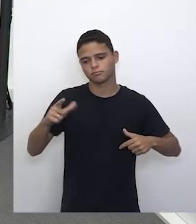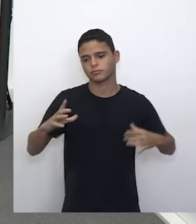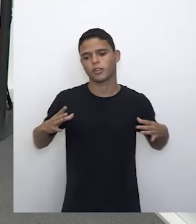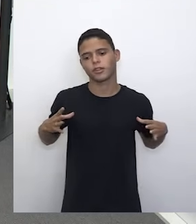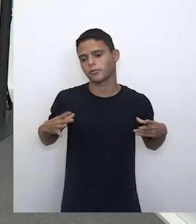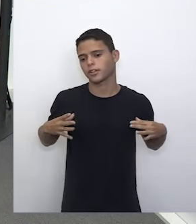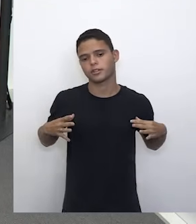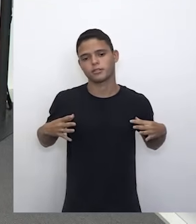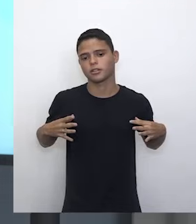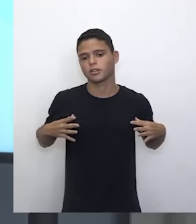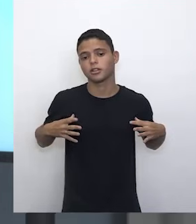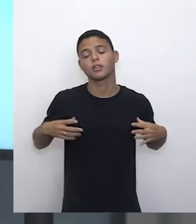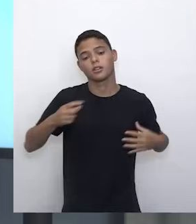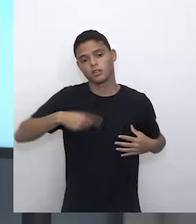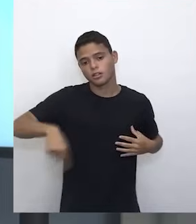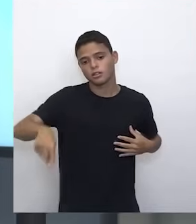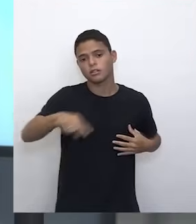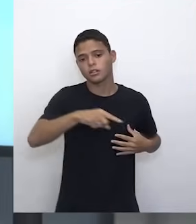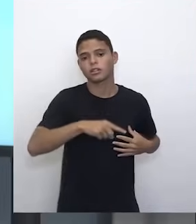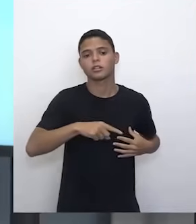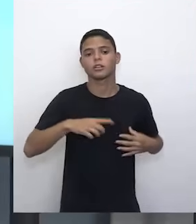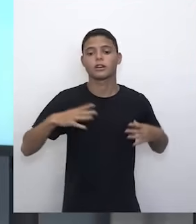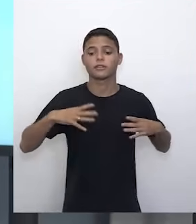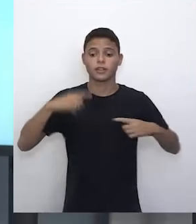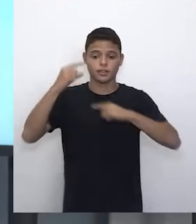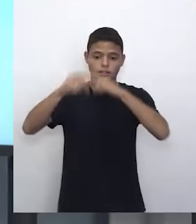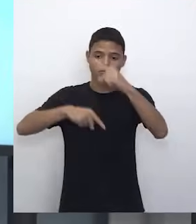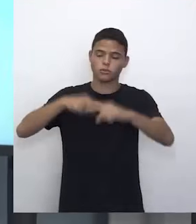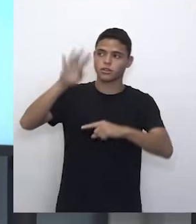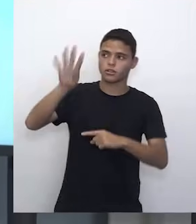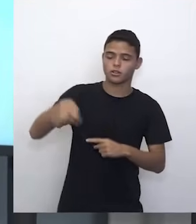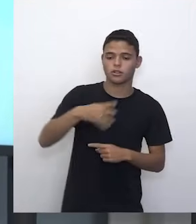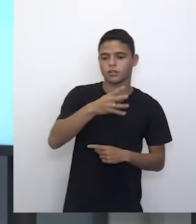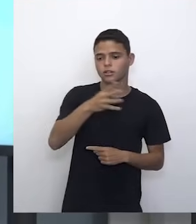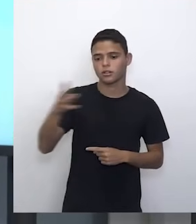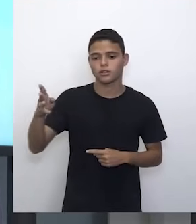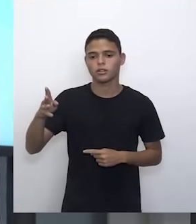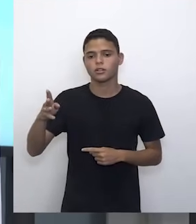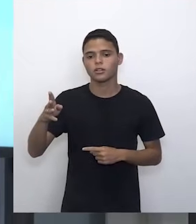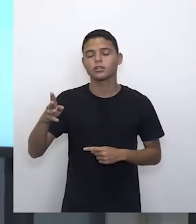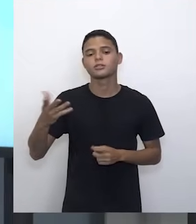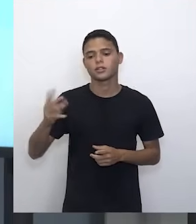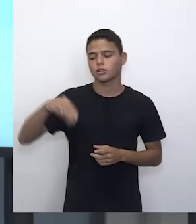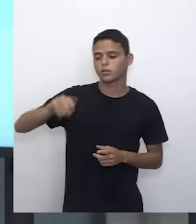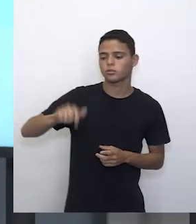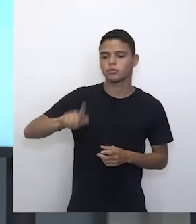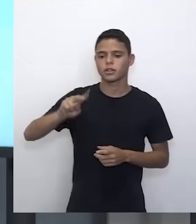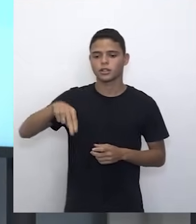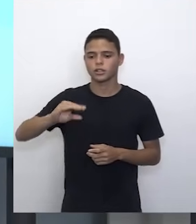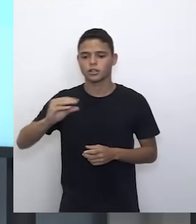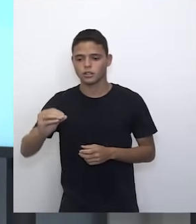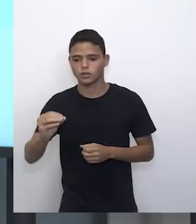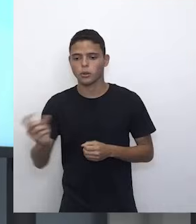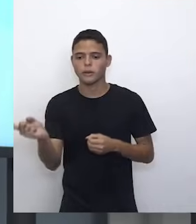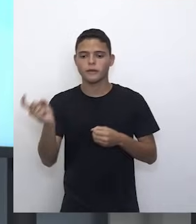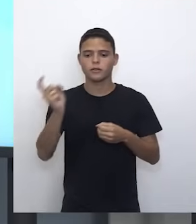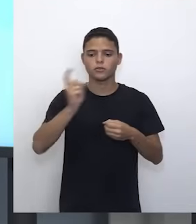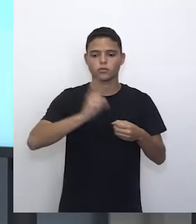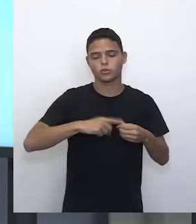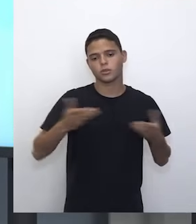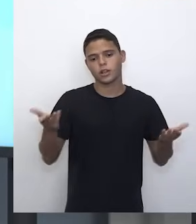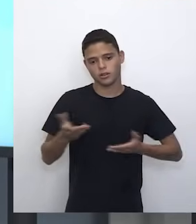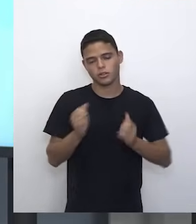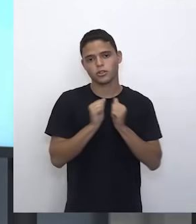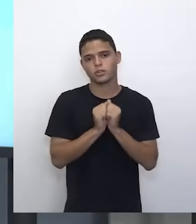escola. Então aqui a gente faz as nossas férias lá no calendáriozinho, tá? E o Magno pegou 15 dias aí, tá voltando agora junto com a